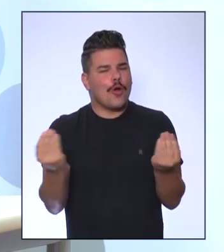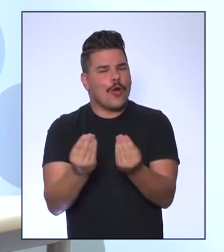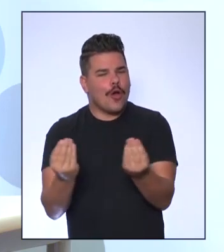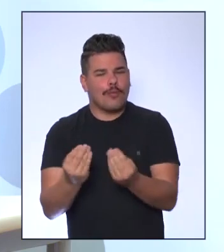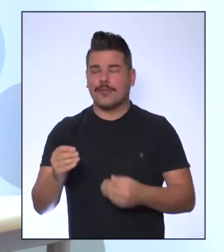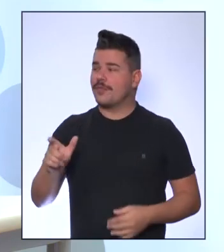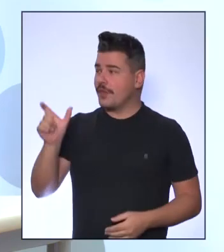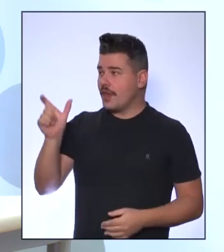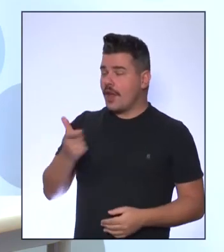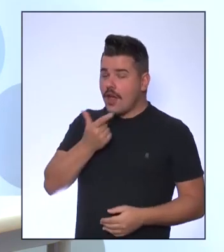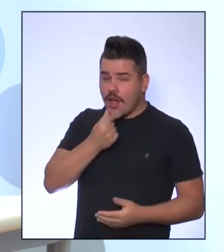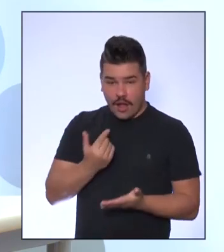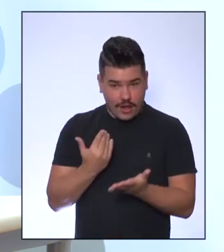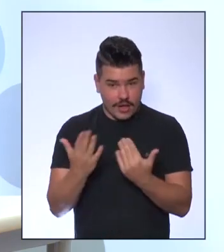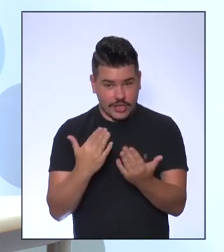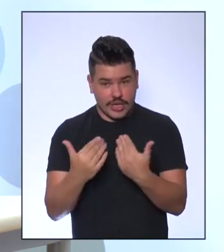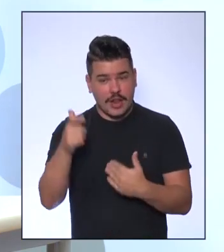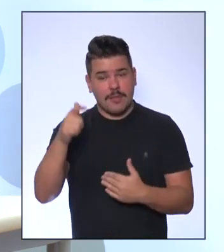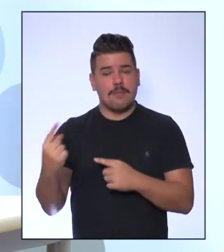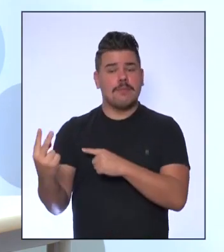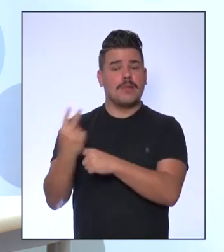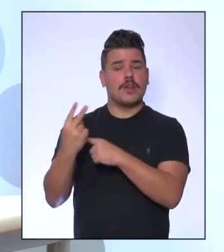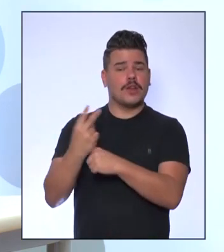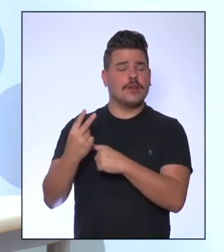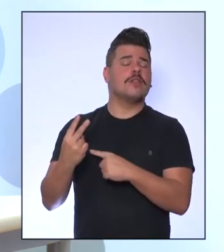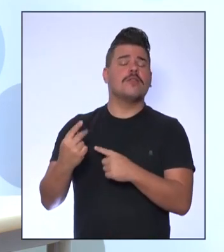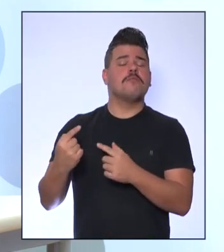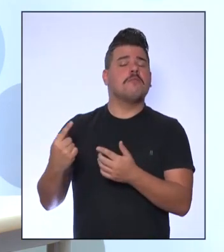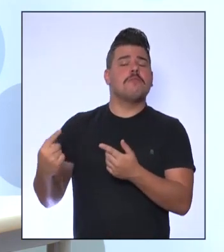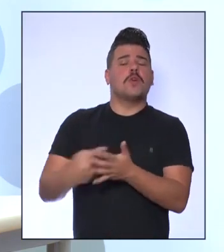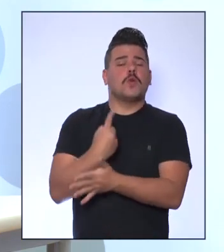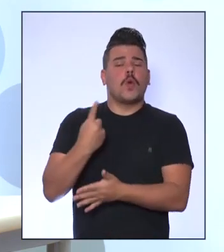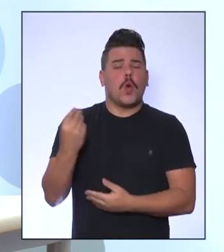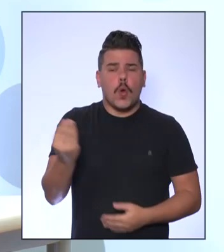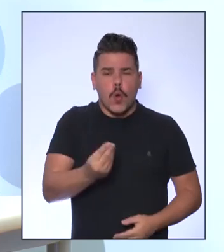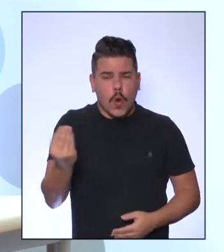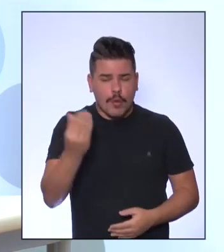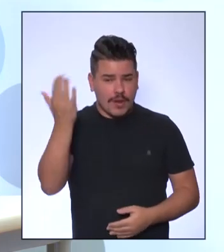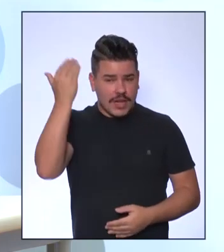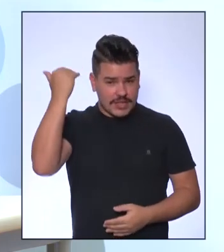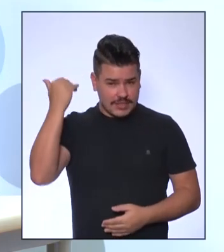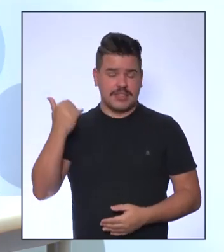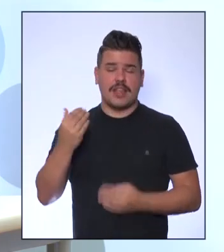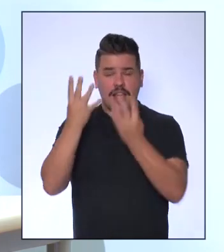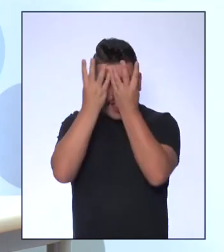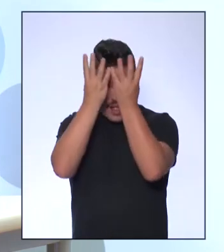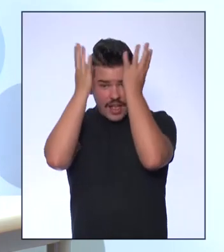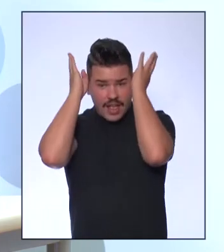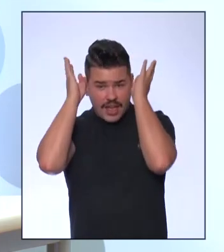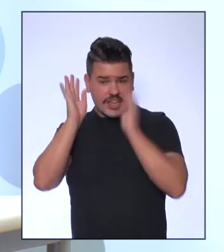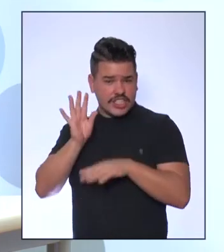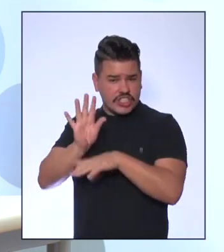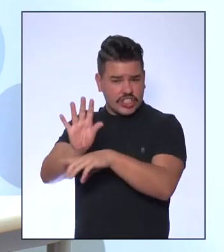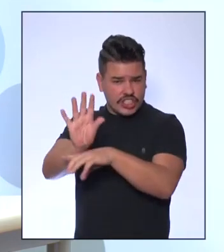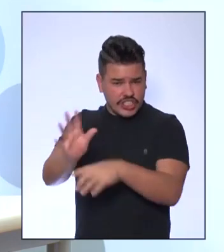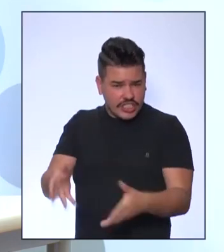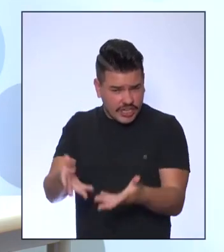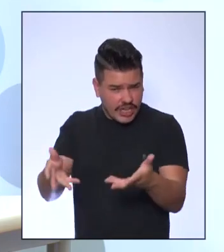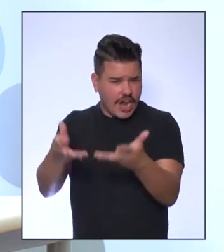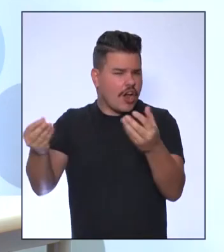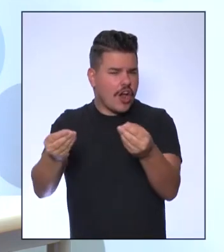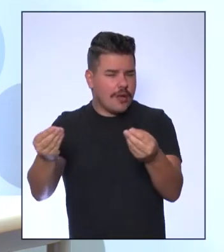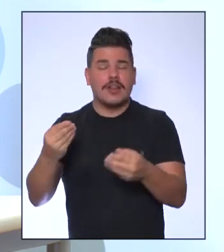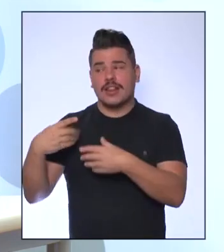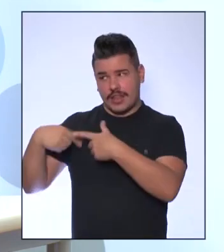que perguntou sobre a influência indígena nessa urbanização. Mais para frente eu vou falar da questão indígena, mas eu vou falar mais para frente quando a gente